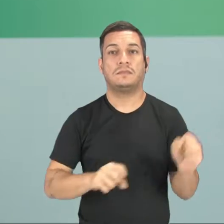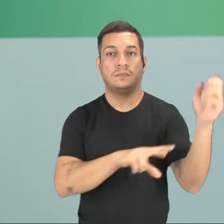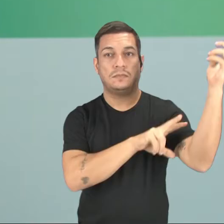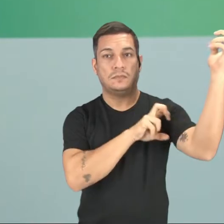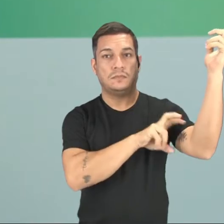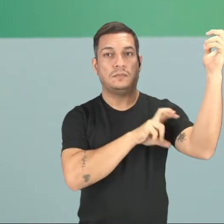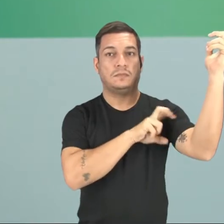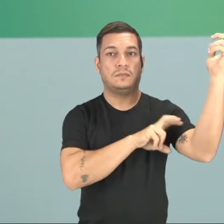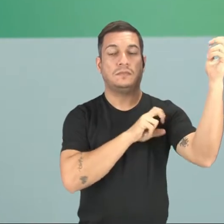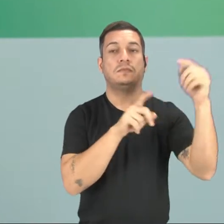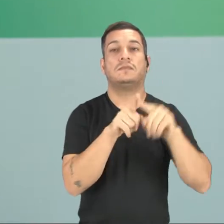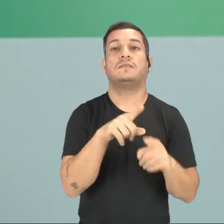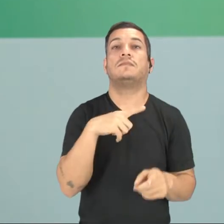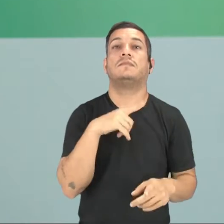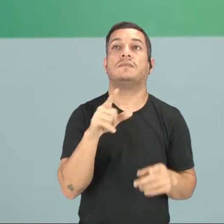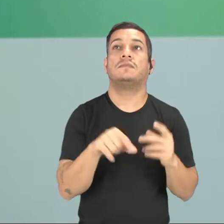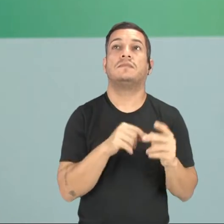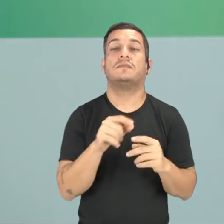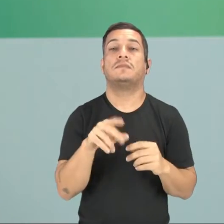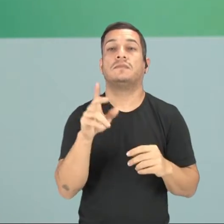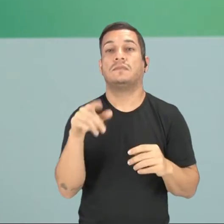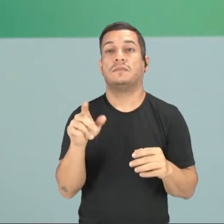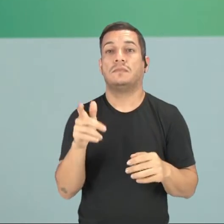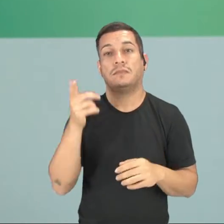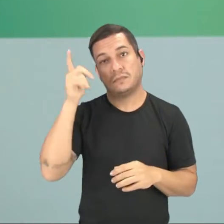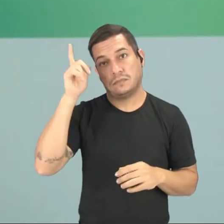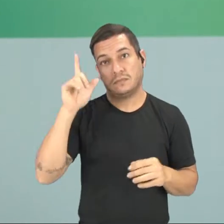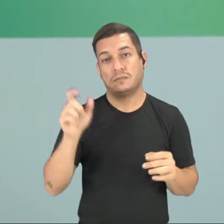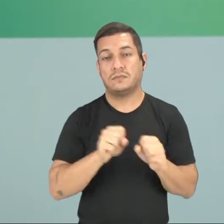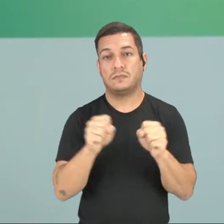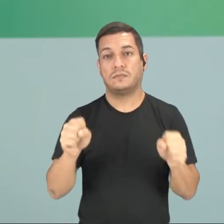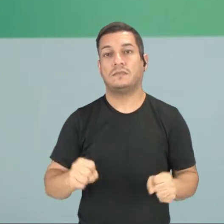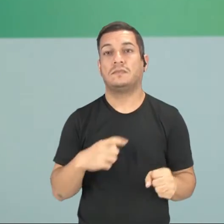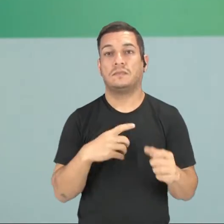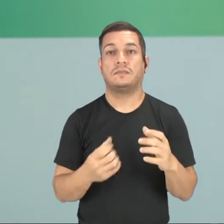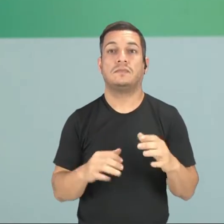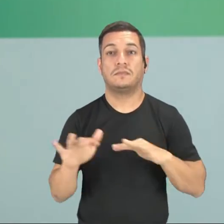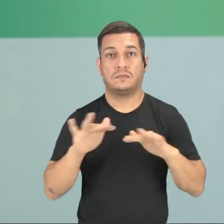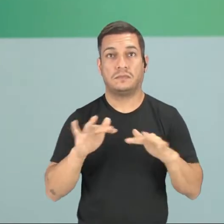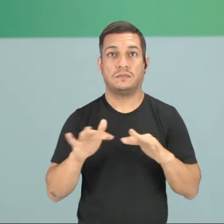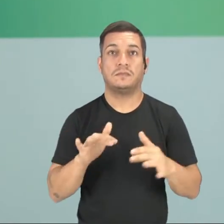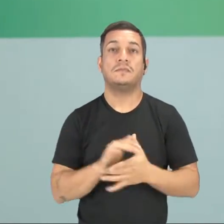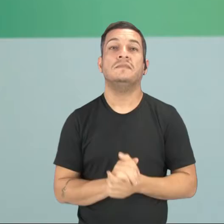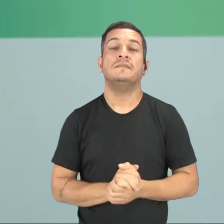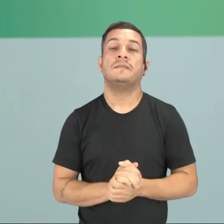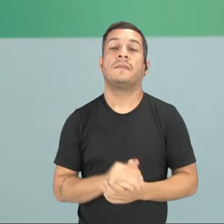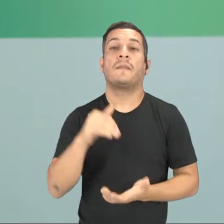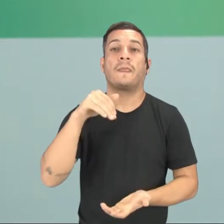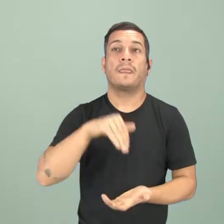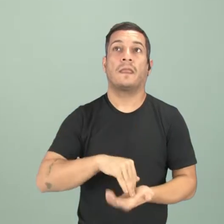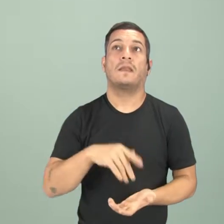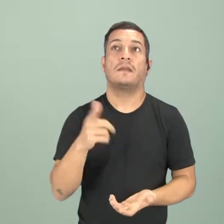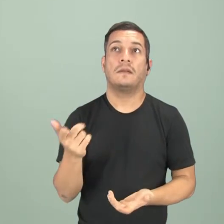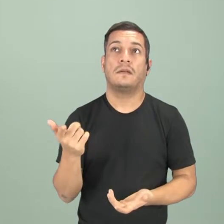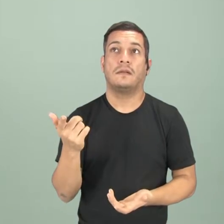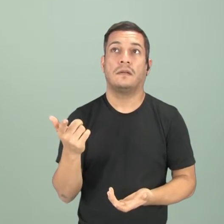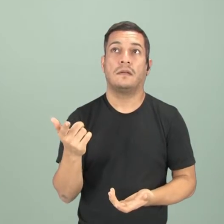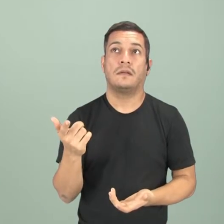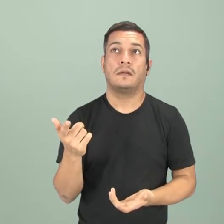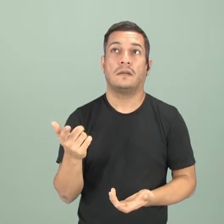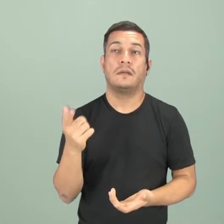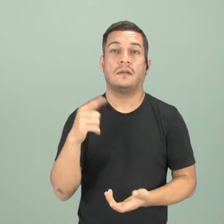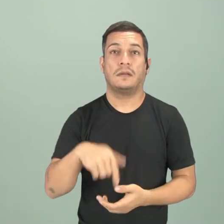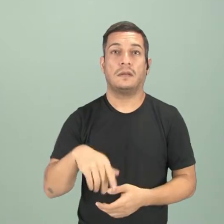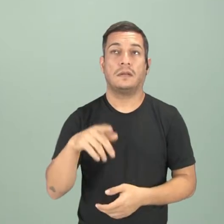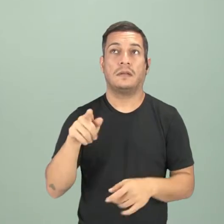articular, ele compõe essa lógica dos sistemas que produzem o movimento. E por último, e não